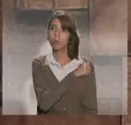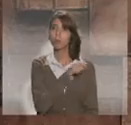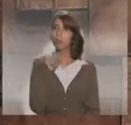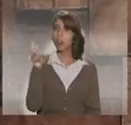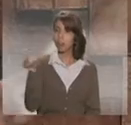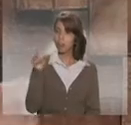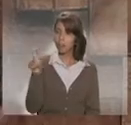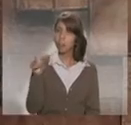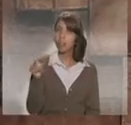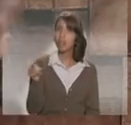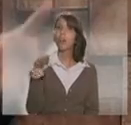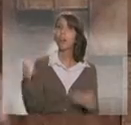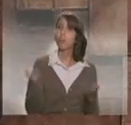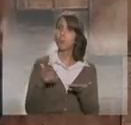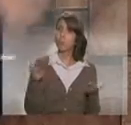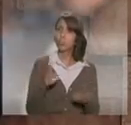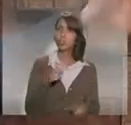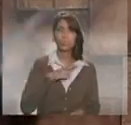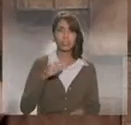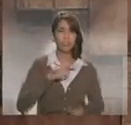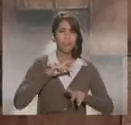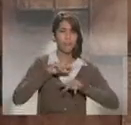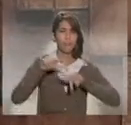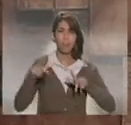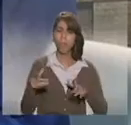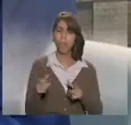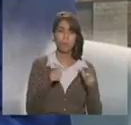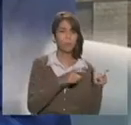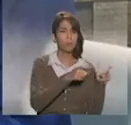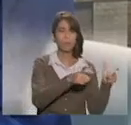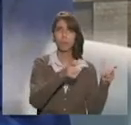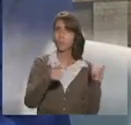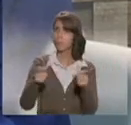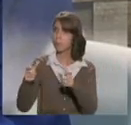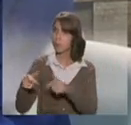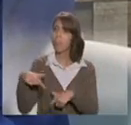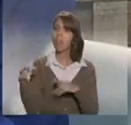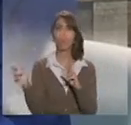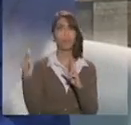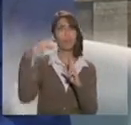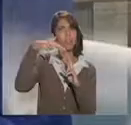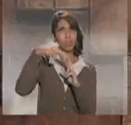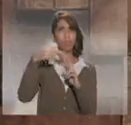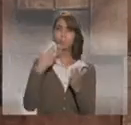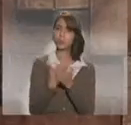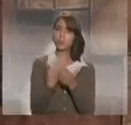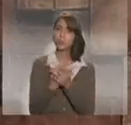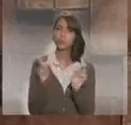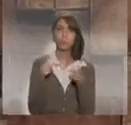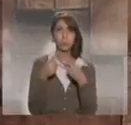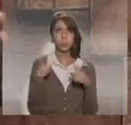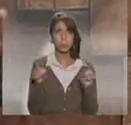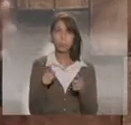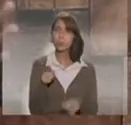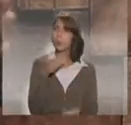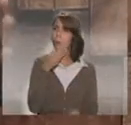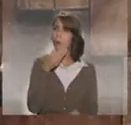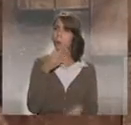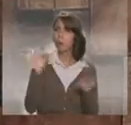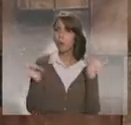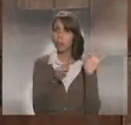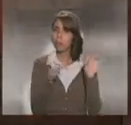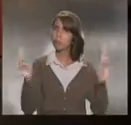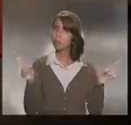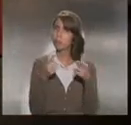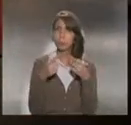fla hoje em dia ele tem várias filiais a diferença é uma referência a um grande mestre abraçam meu